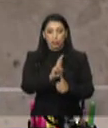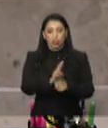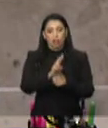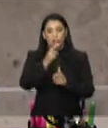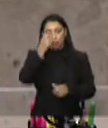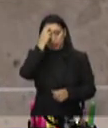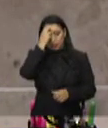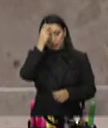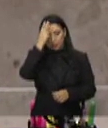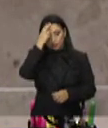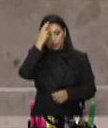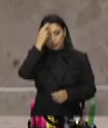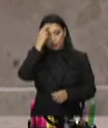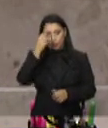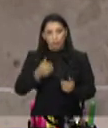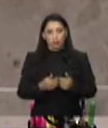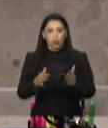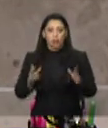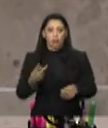Brandão